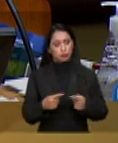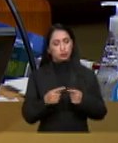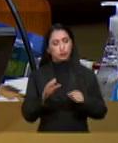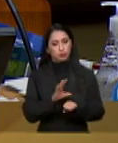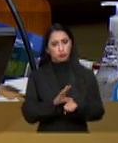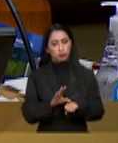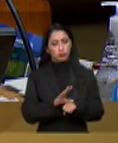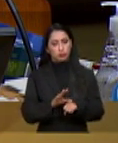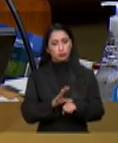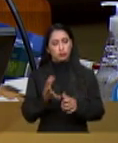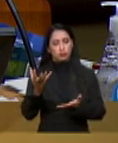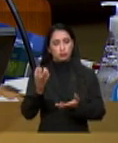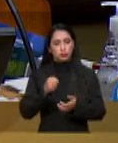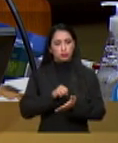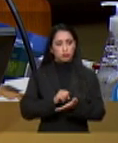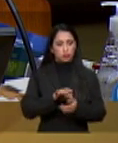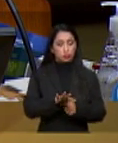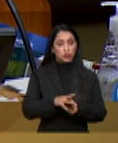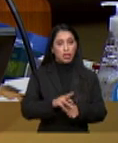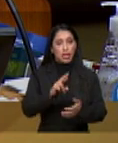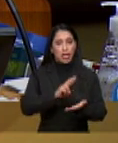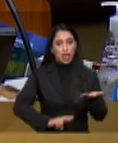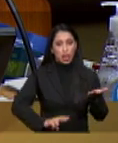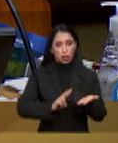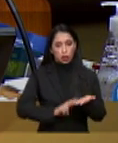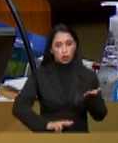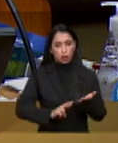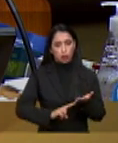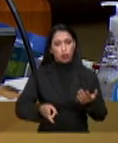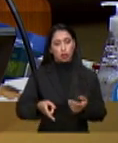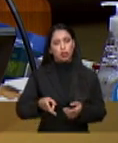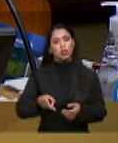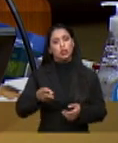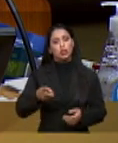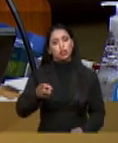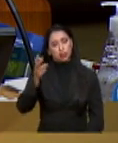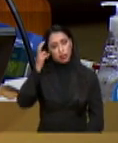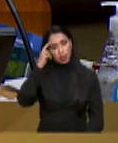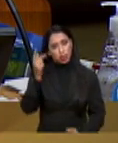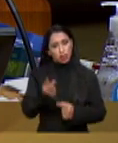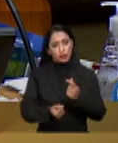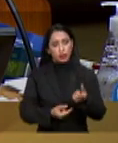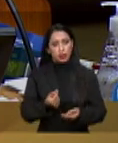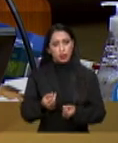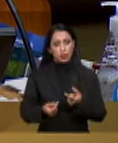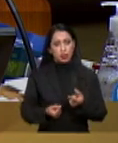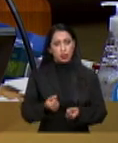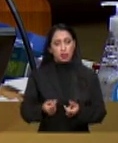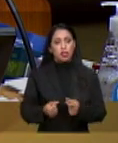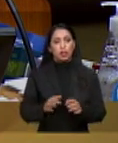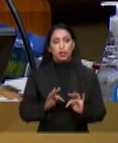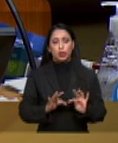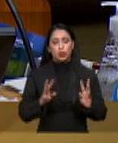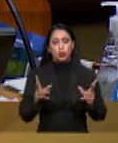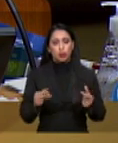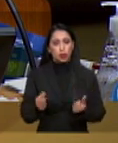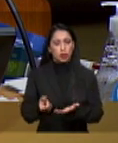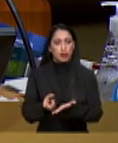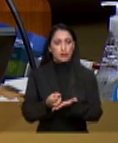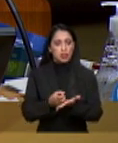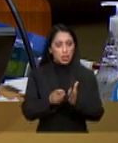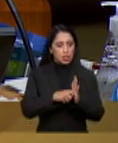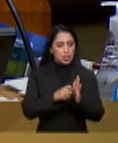o compartilhamento dos relatórios de inteligência financeira da UIF e da íntegra do procedimento fiscalizatório